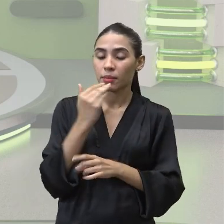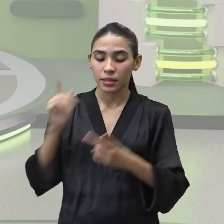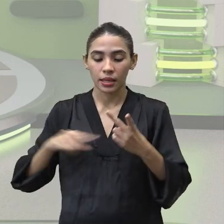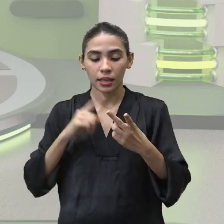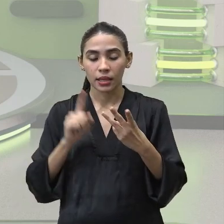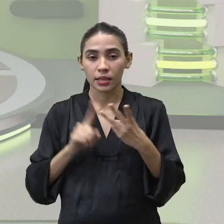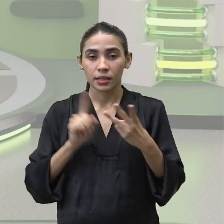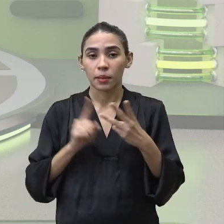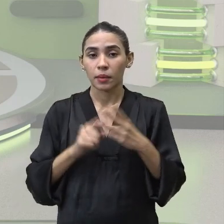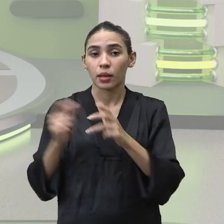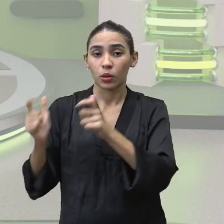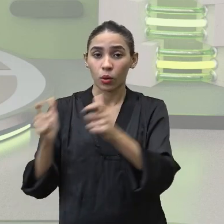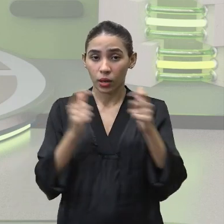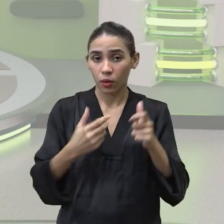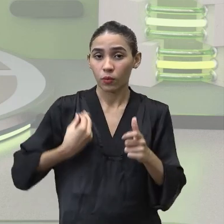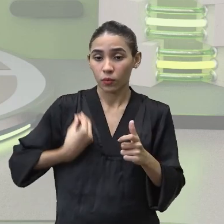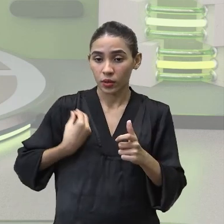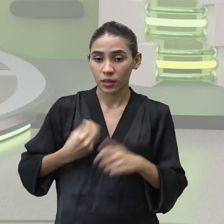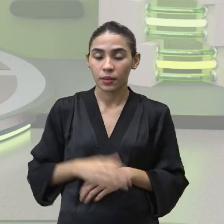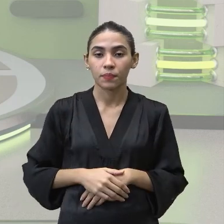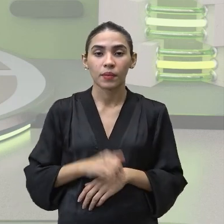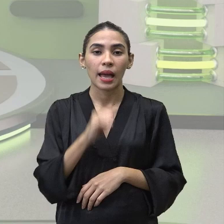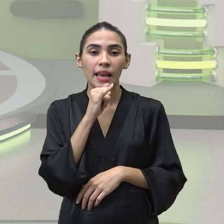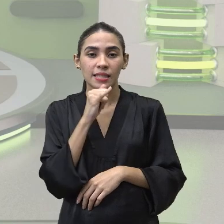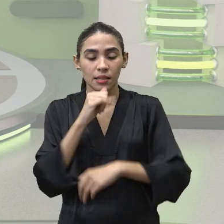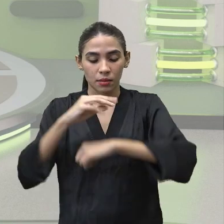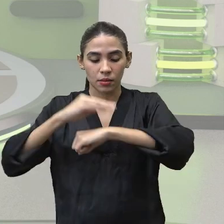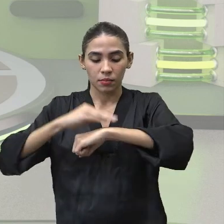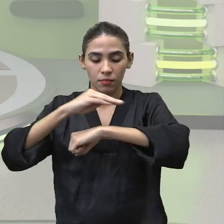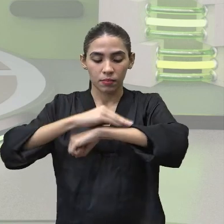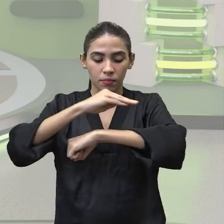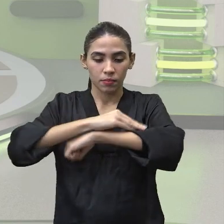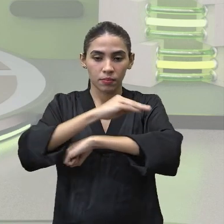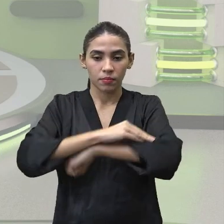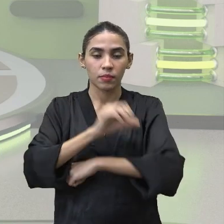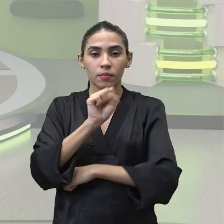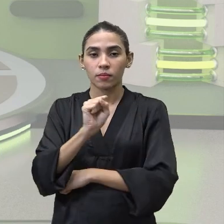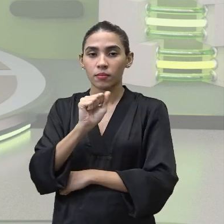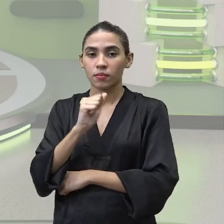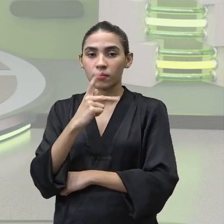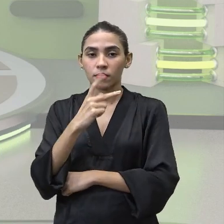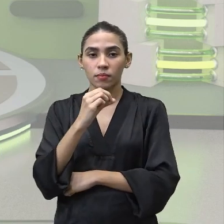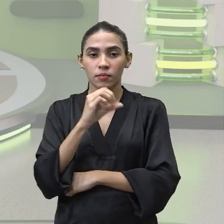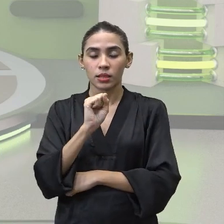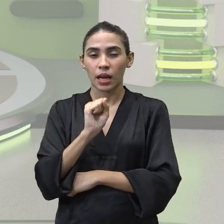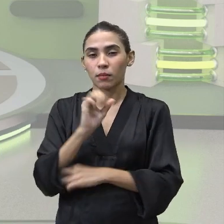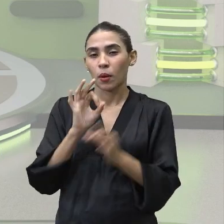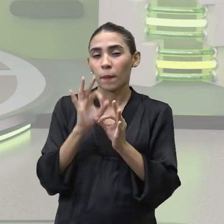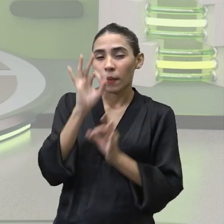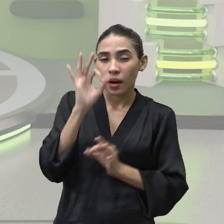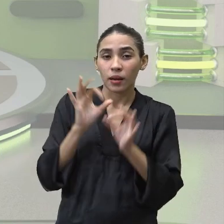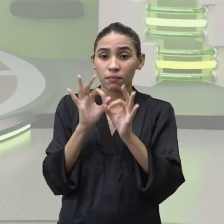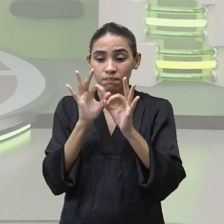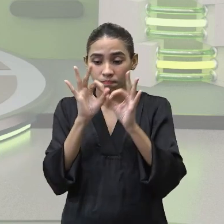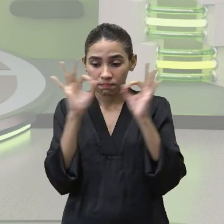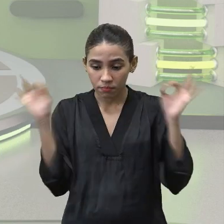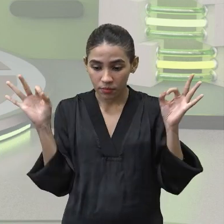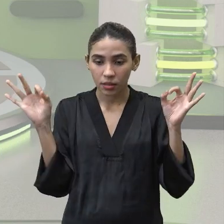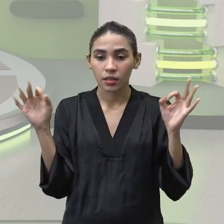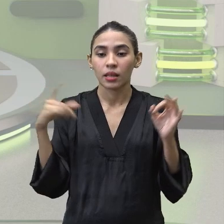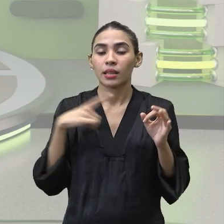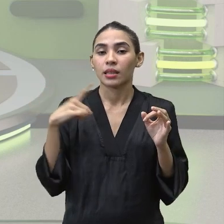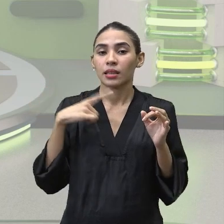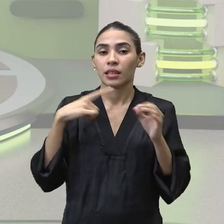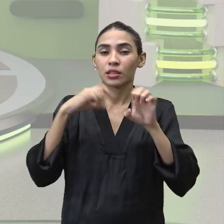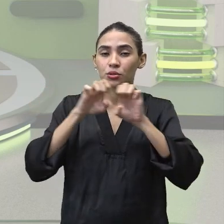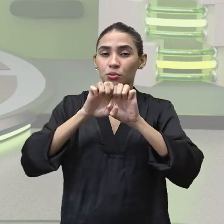deles. Por exemplo, os sapos, que são geralmente os indivíduos muito grandes, eles possuem aquelas protuberâncias